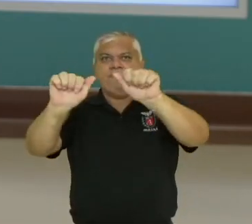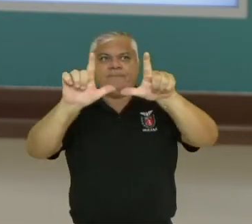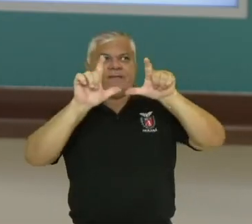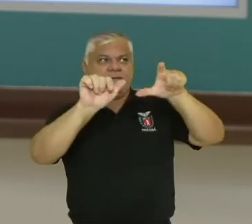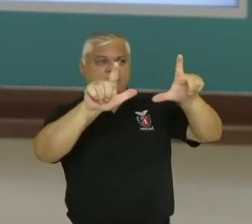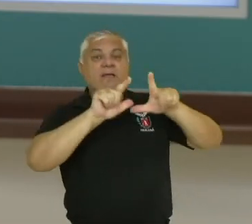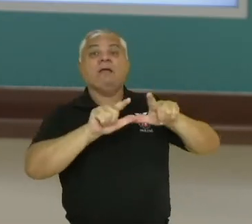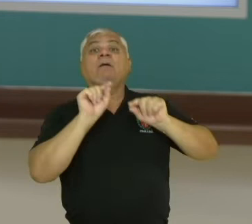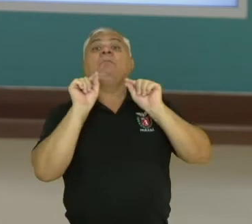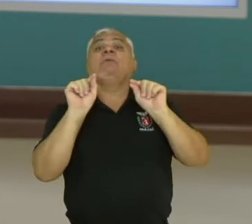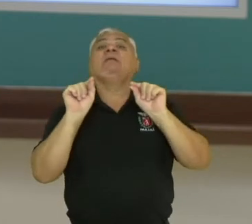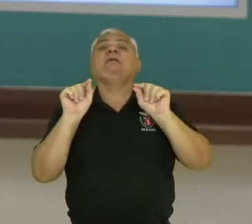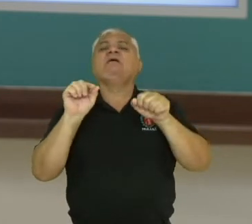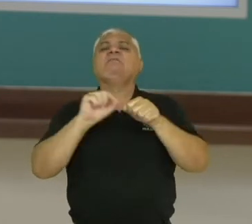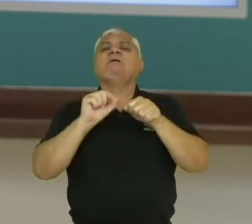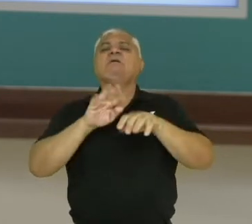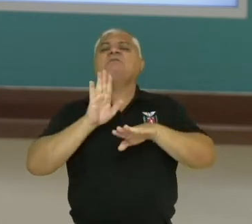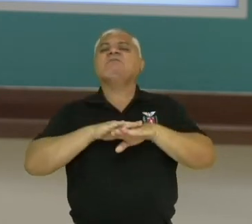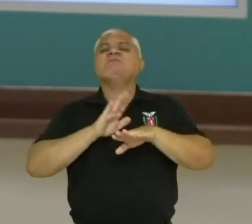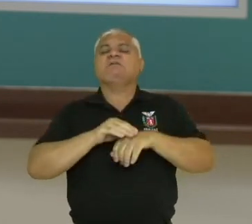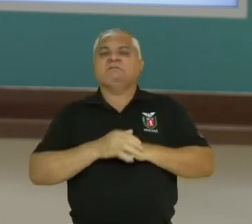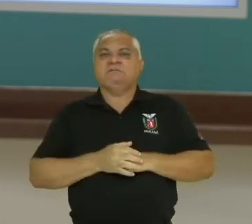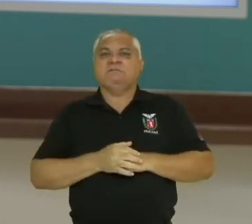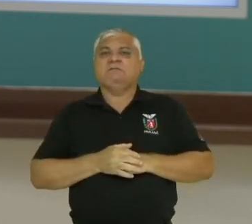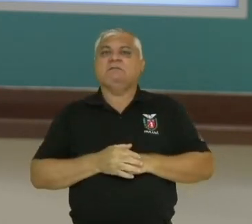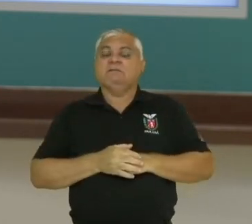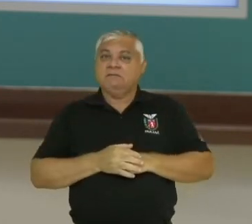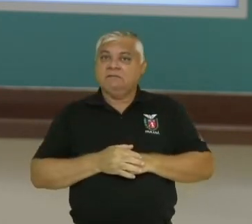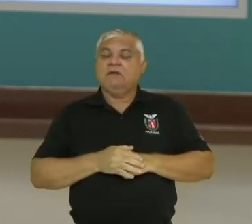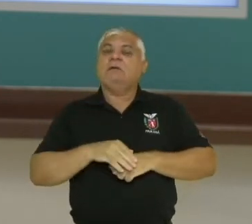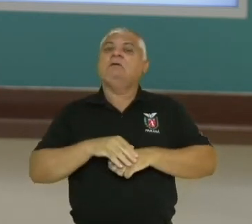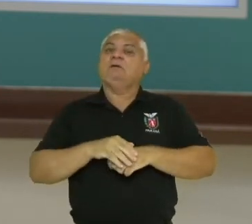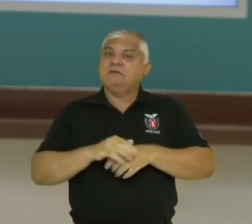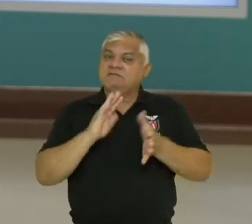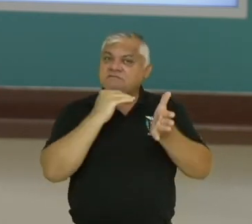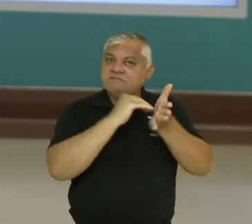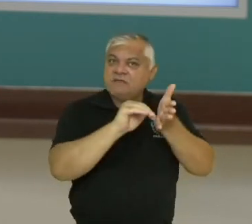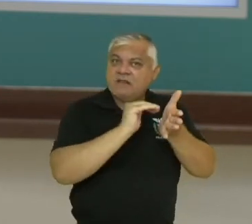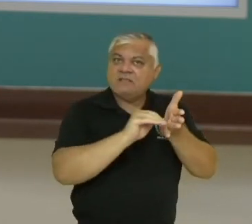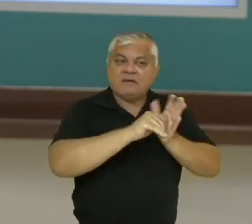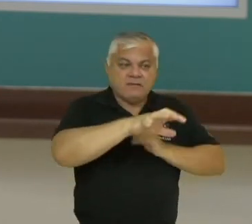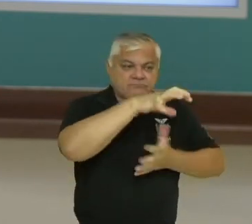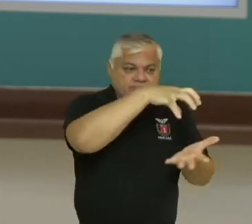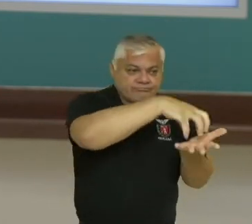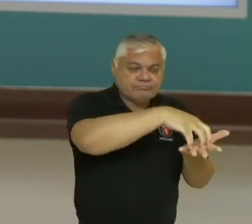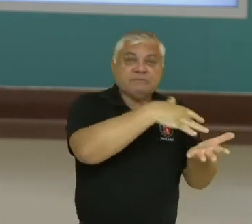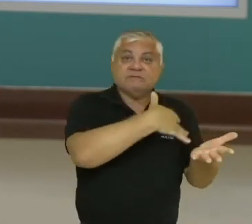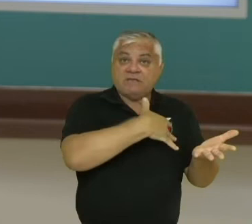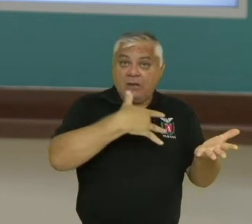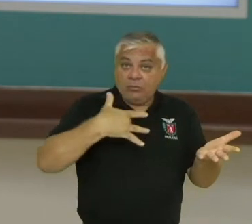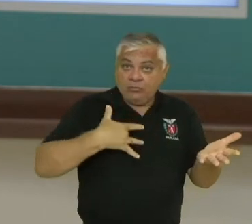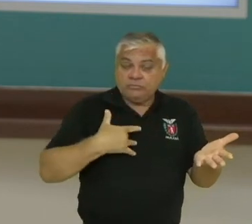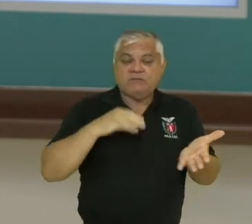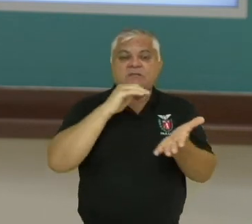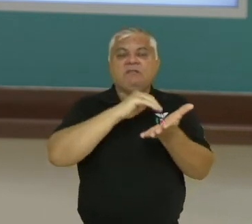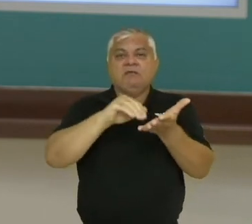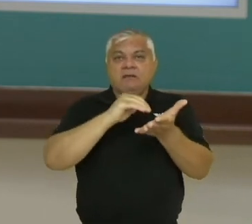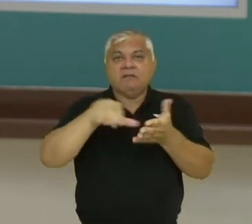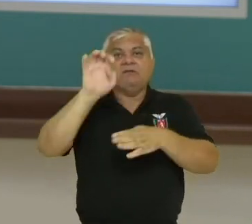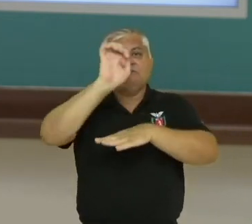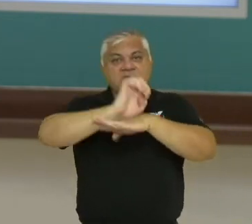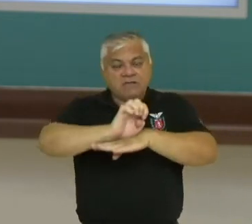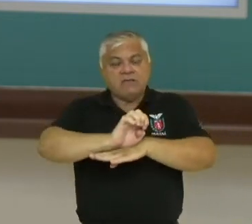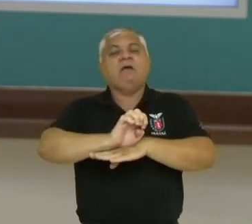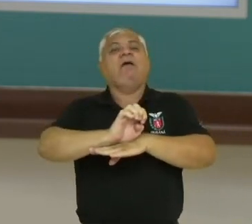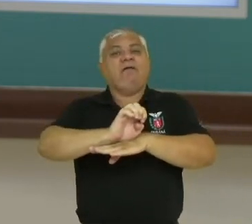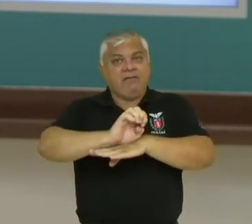são confeccionados pelas secretarias municipais de saúde, pelas secretarias estaduais de